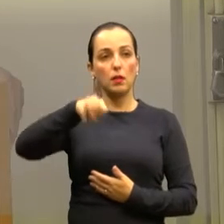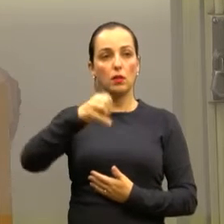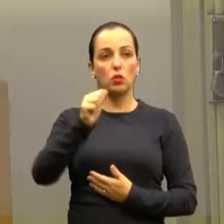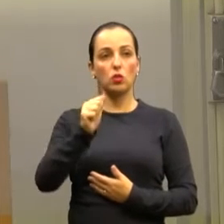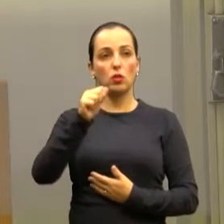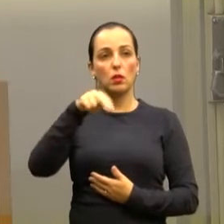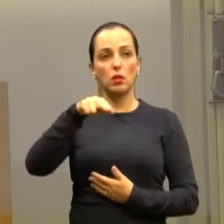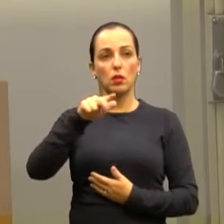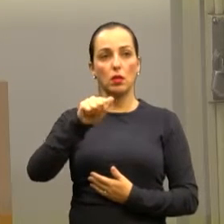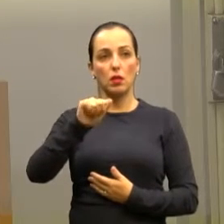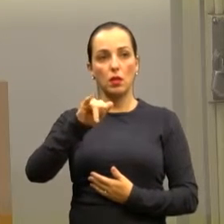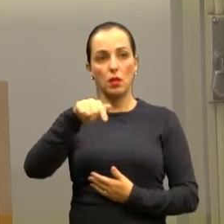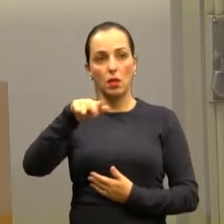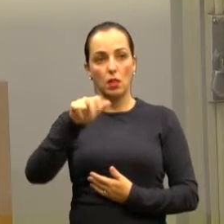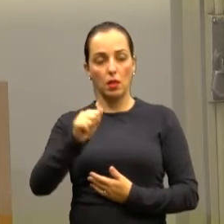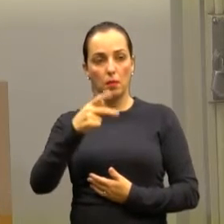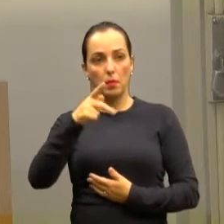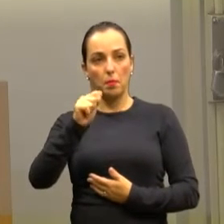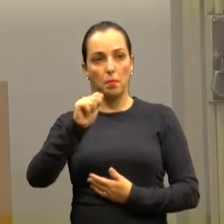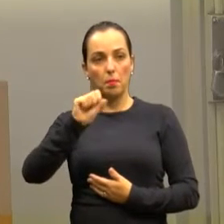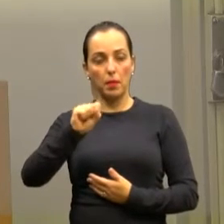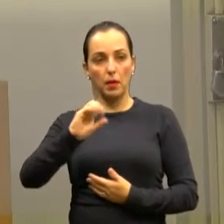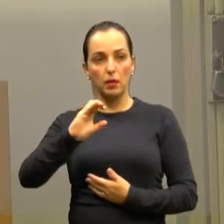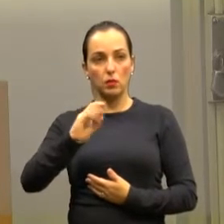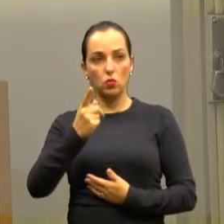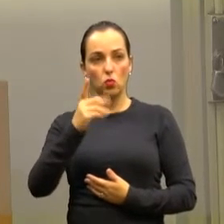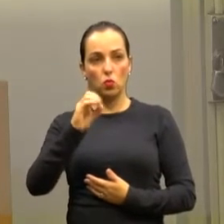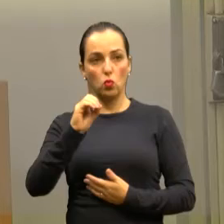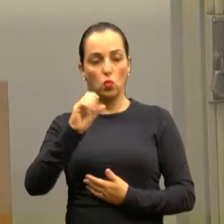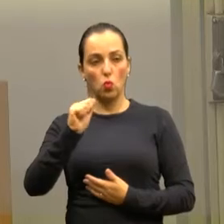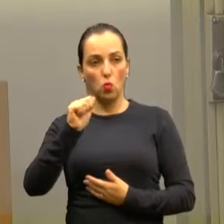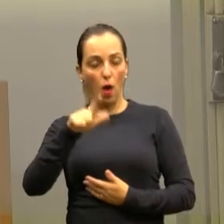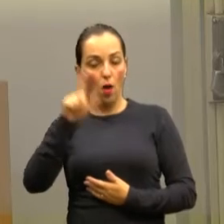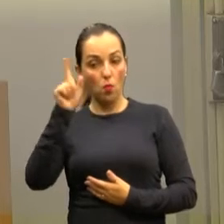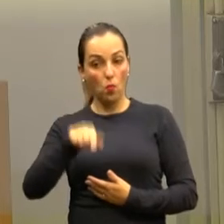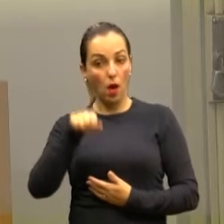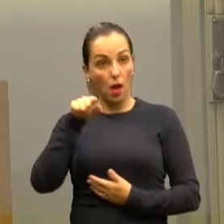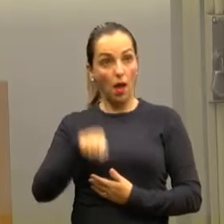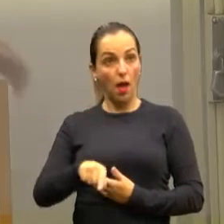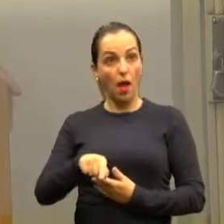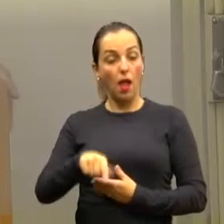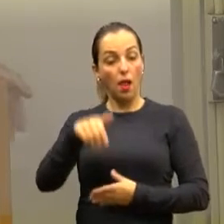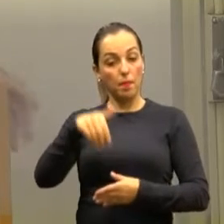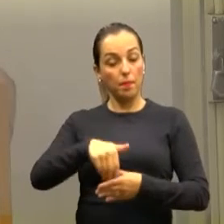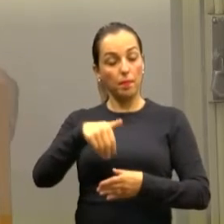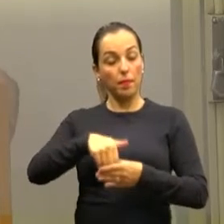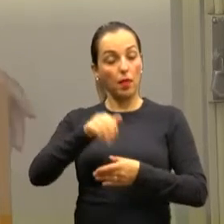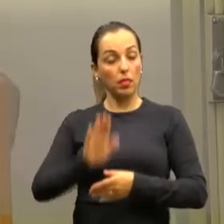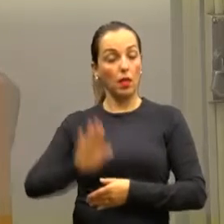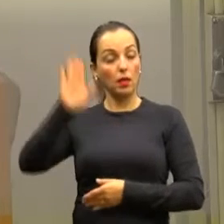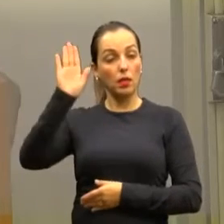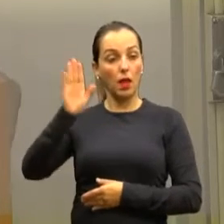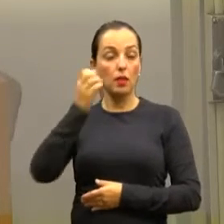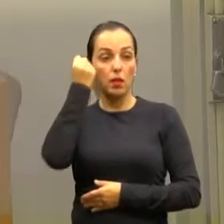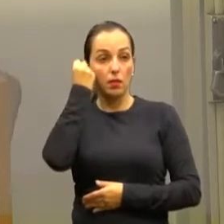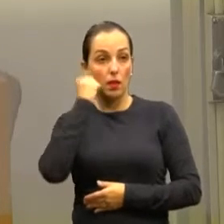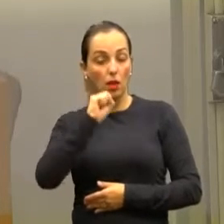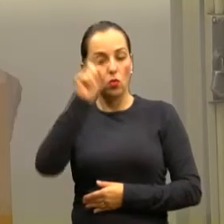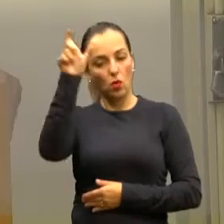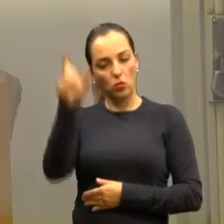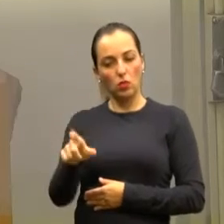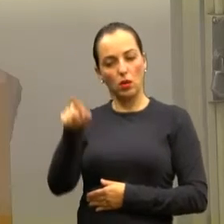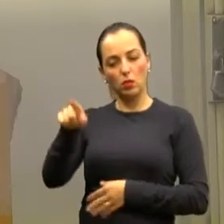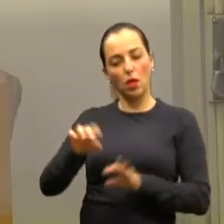né que é pré candidata a Senadora também fui muito bem recebido por ela uma pessoa de uma simplicidade muito grande a pessoa